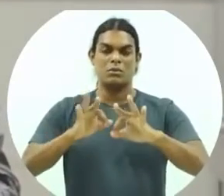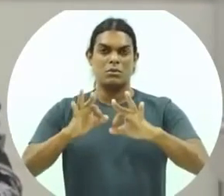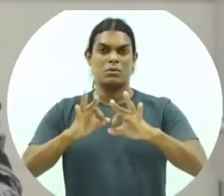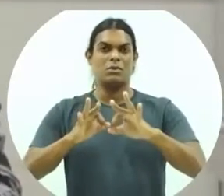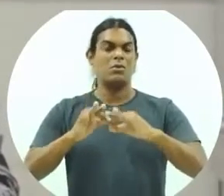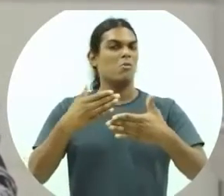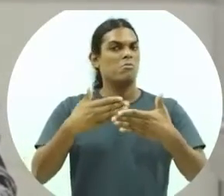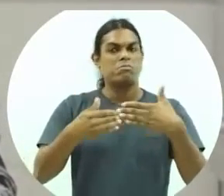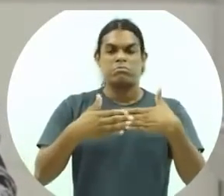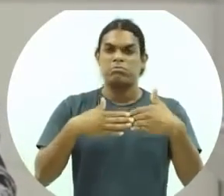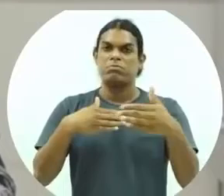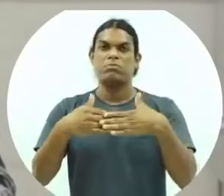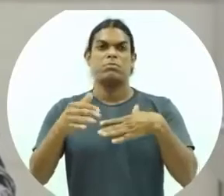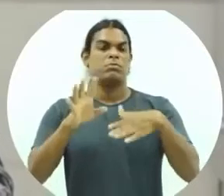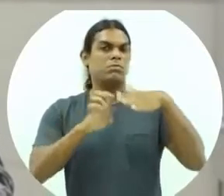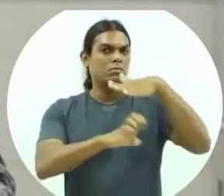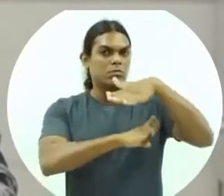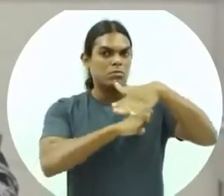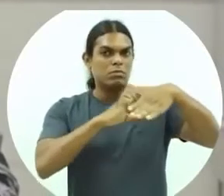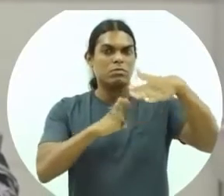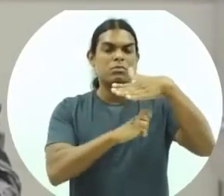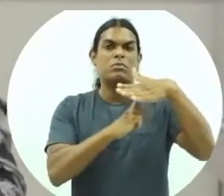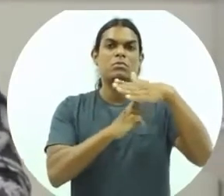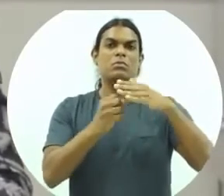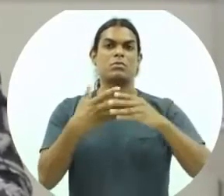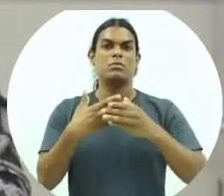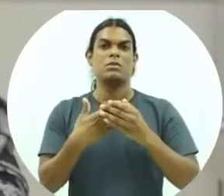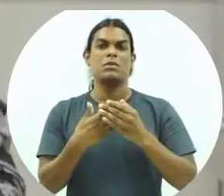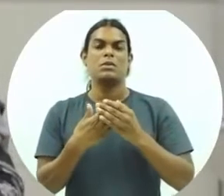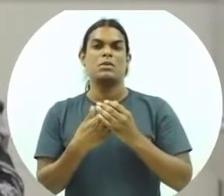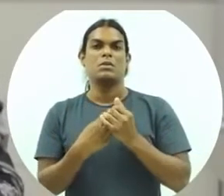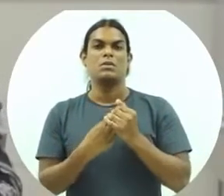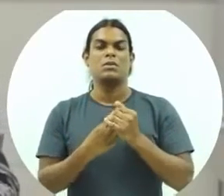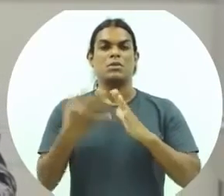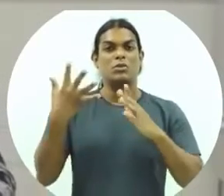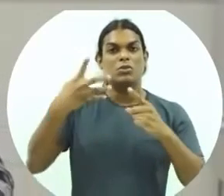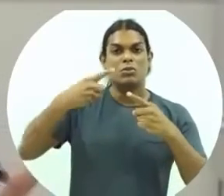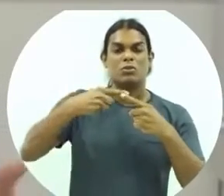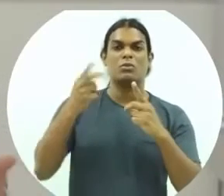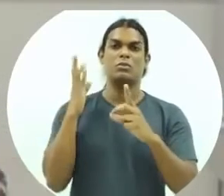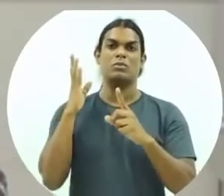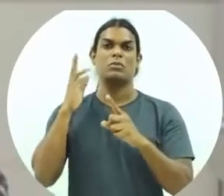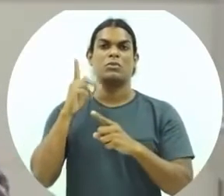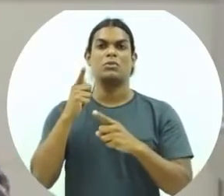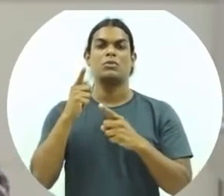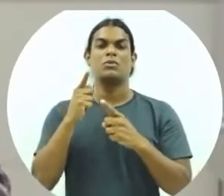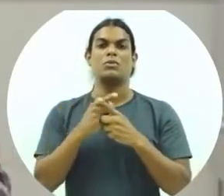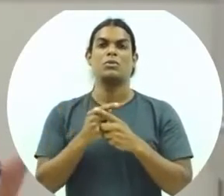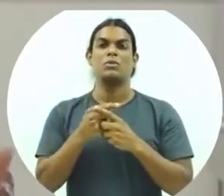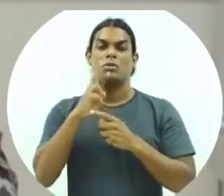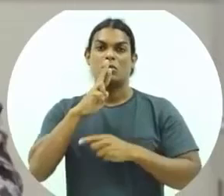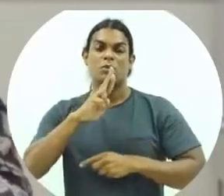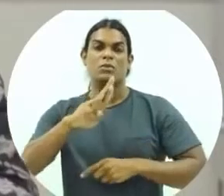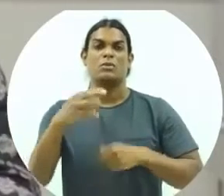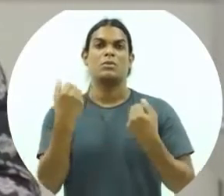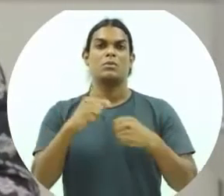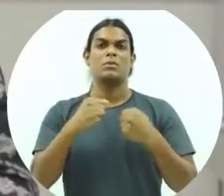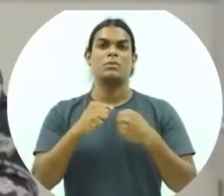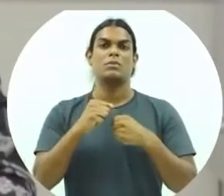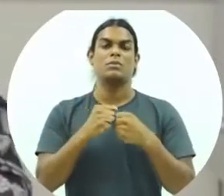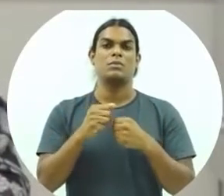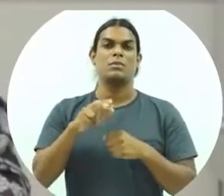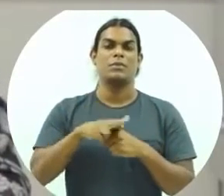organização. Qualquer organização que preze por um alcance de resultados, ela precisa estabelecer um